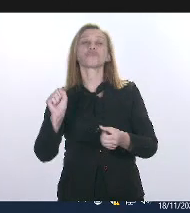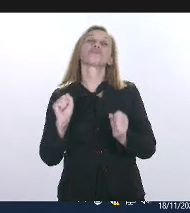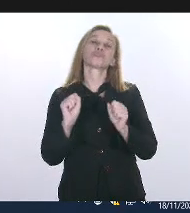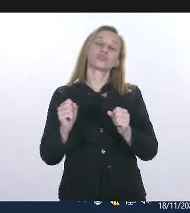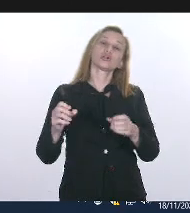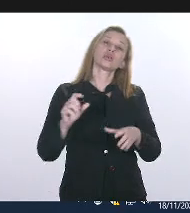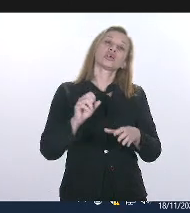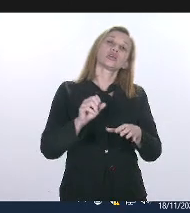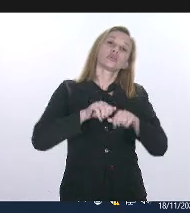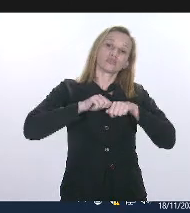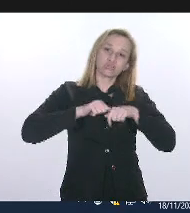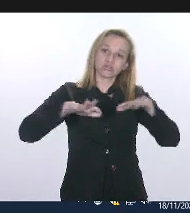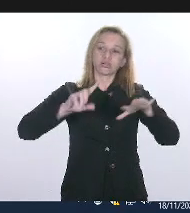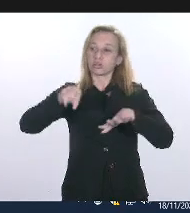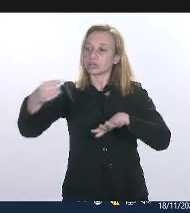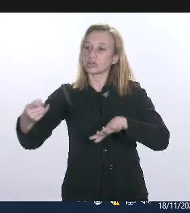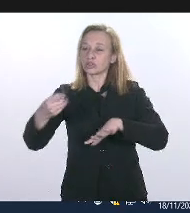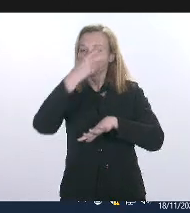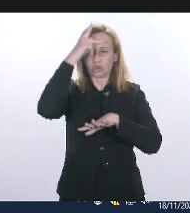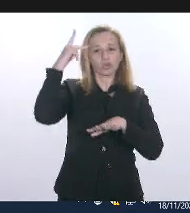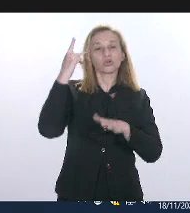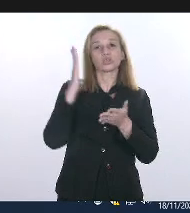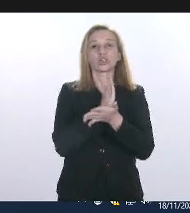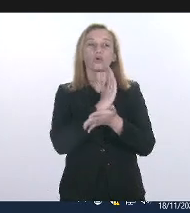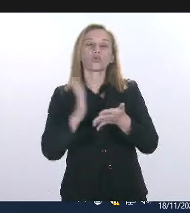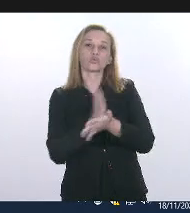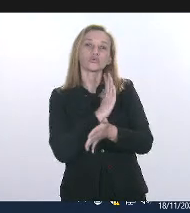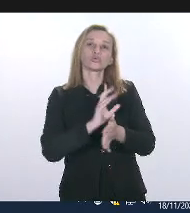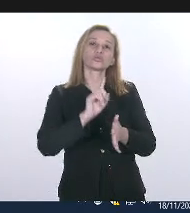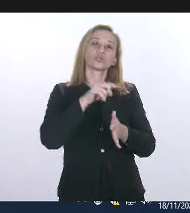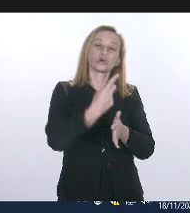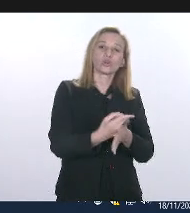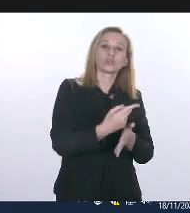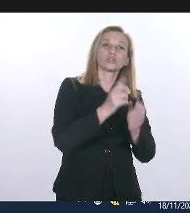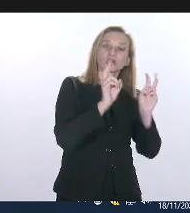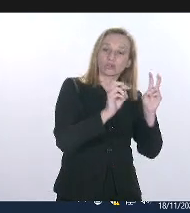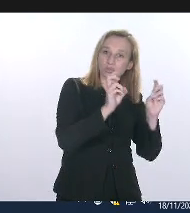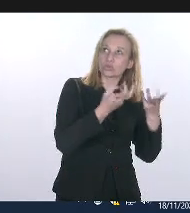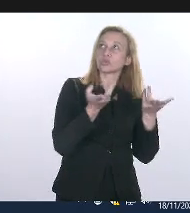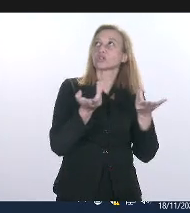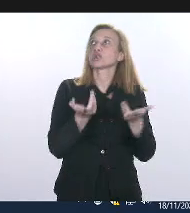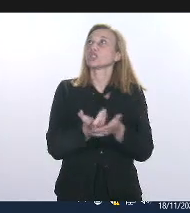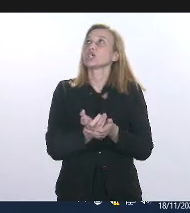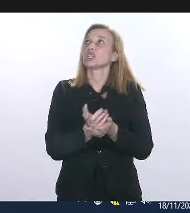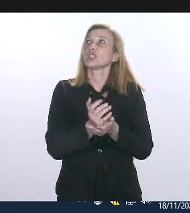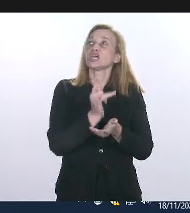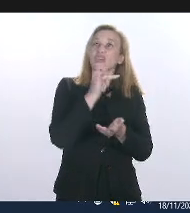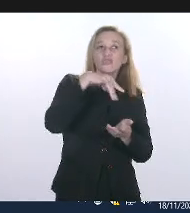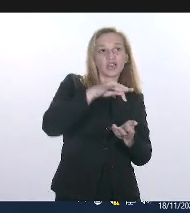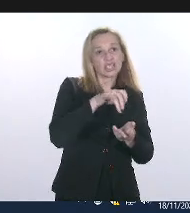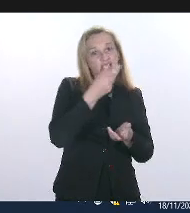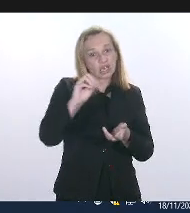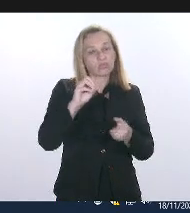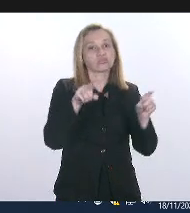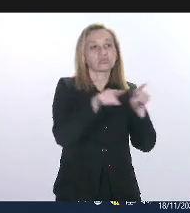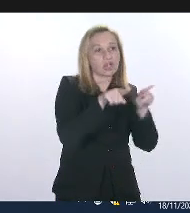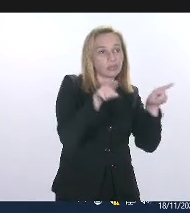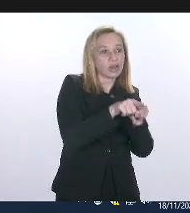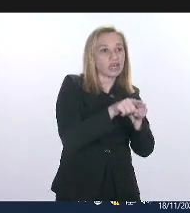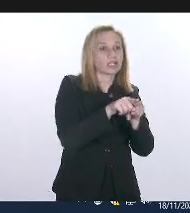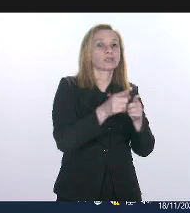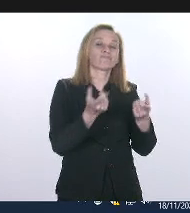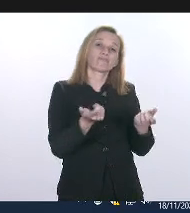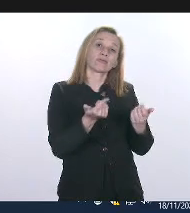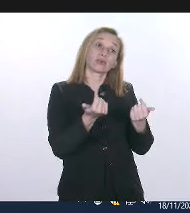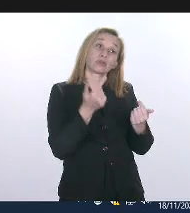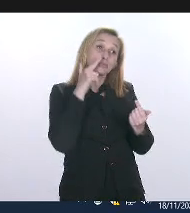para outras pessoas, e alguns menos casos, mas ainda assim casos de reinfecção também, o que acendem uma luzinha